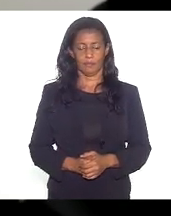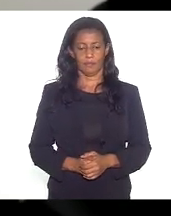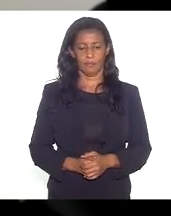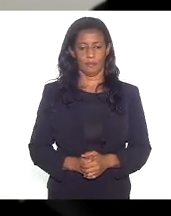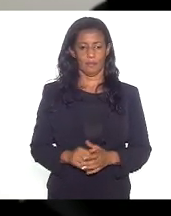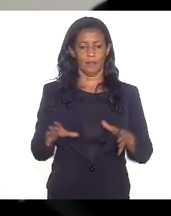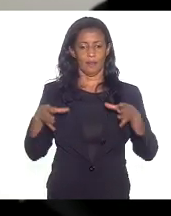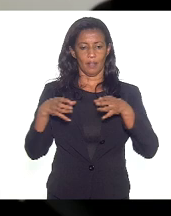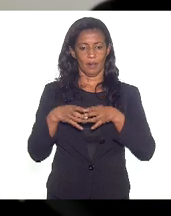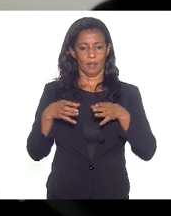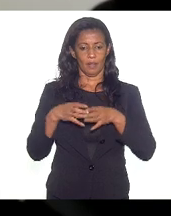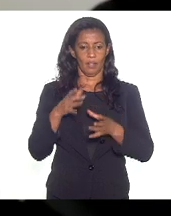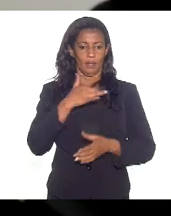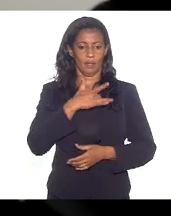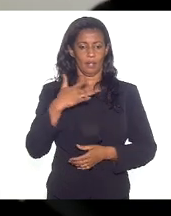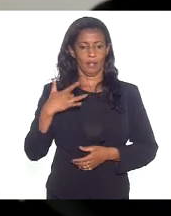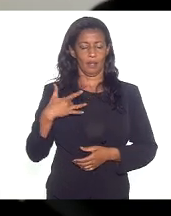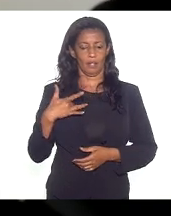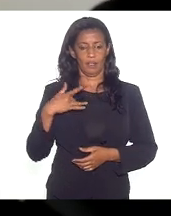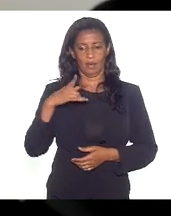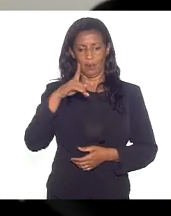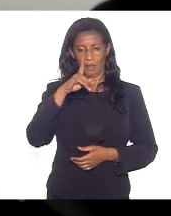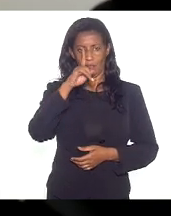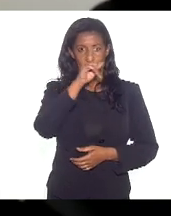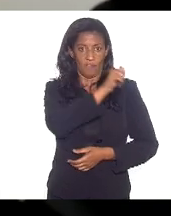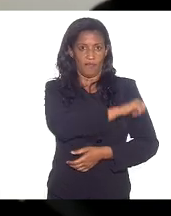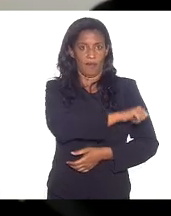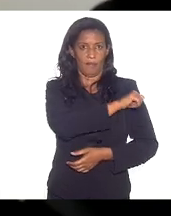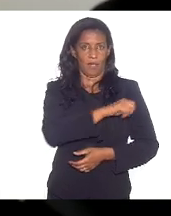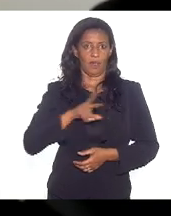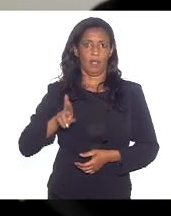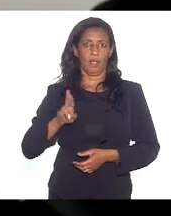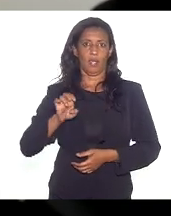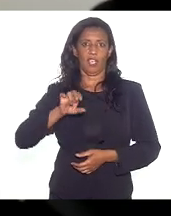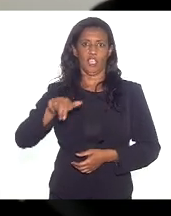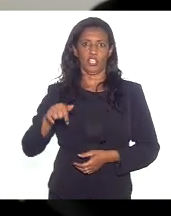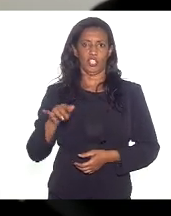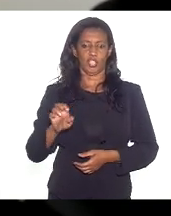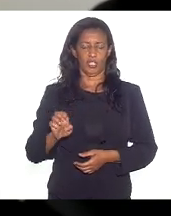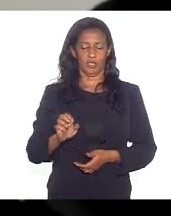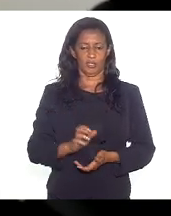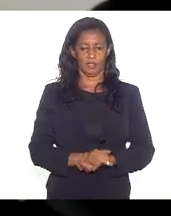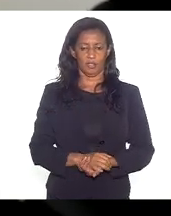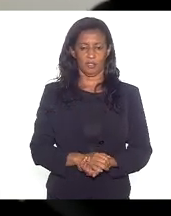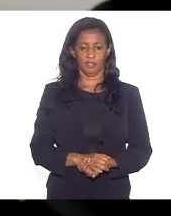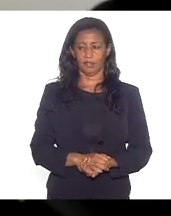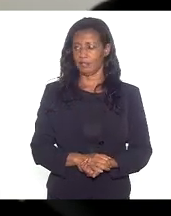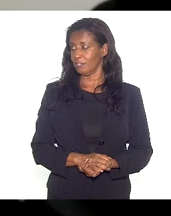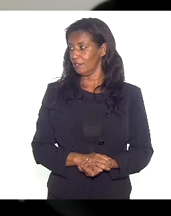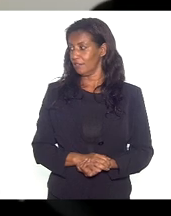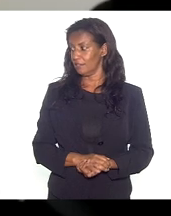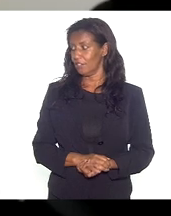Pela Comissão de Saúde, deputada enfermeira Rejane. Deputada enfermeira Rejane.